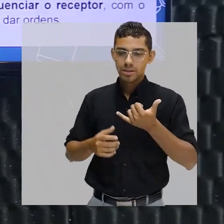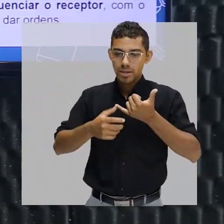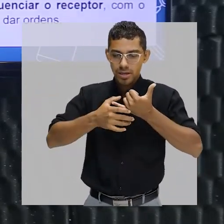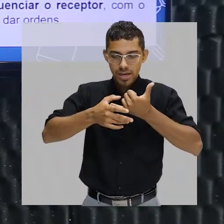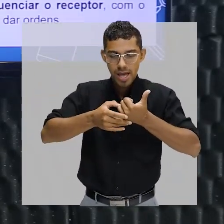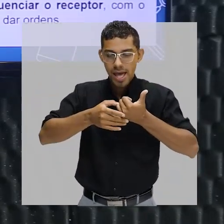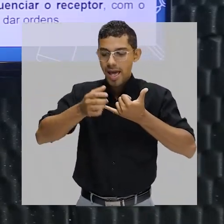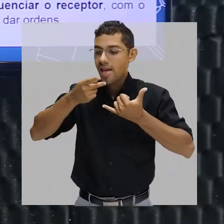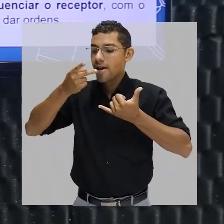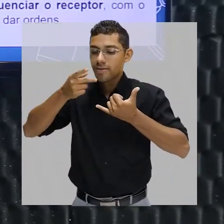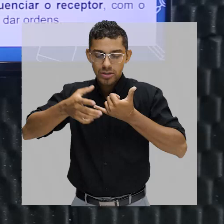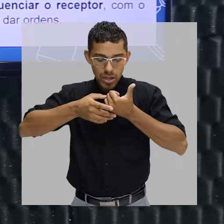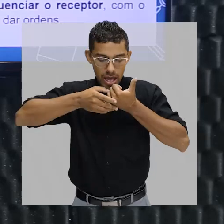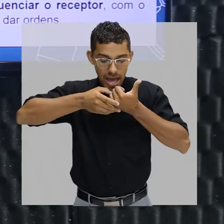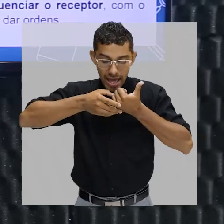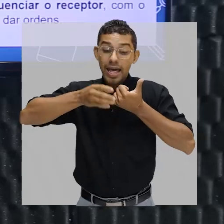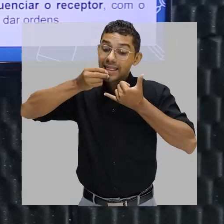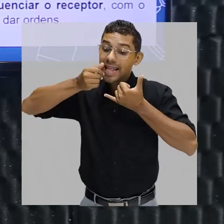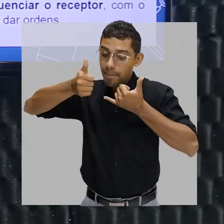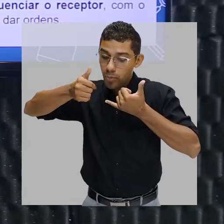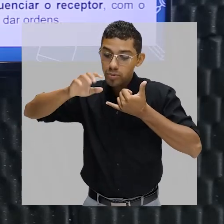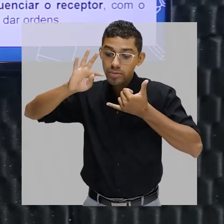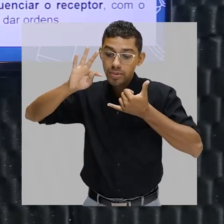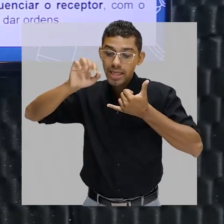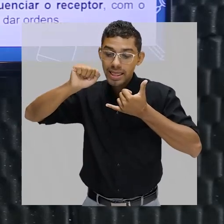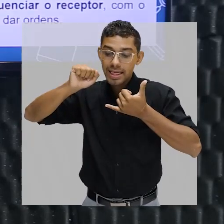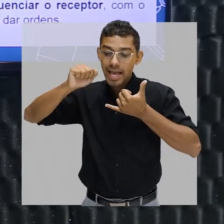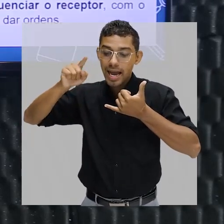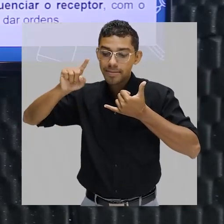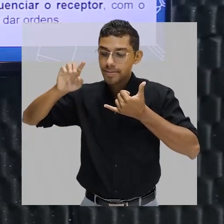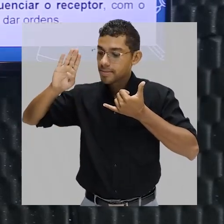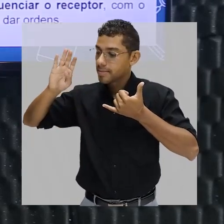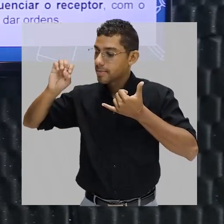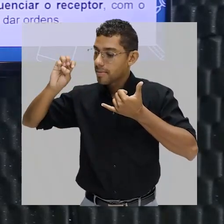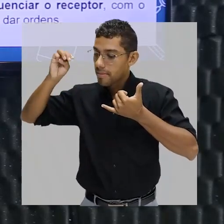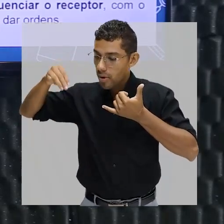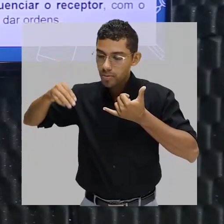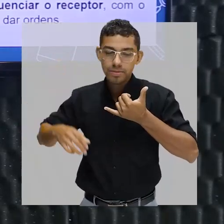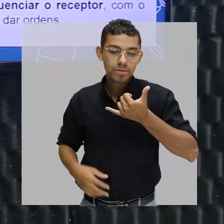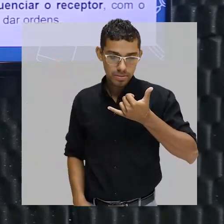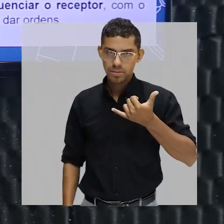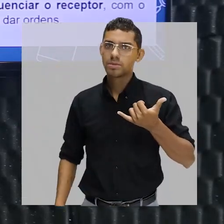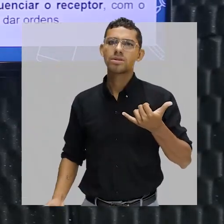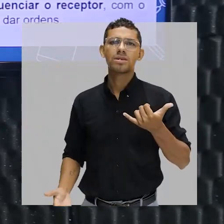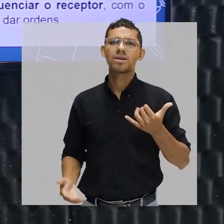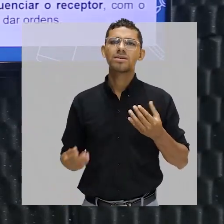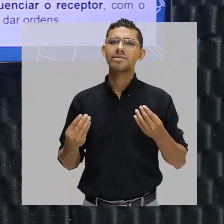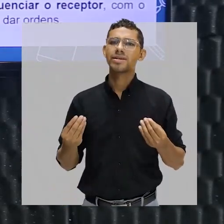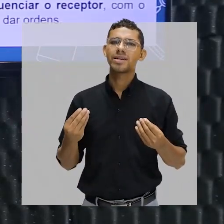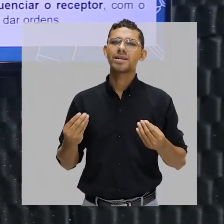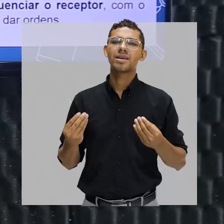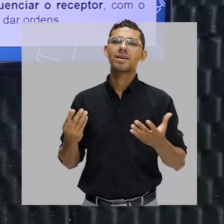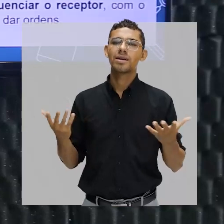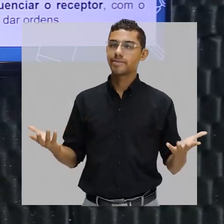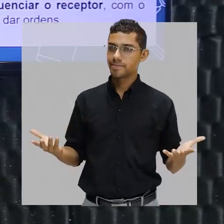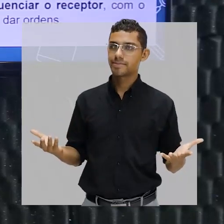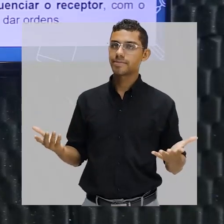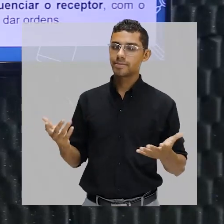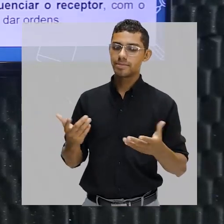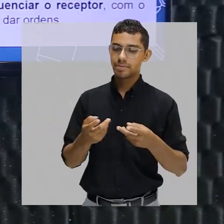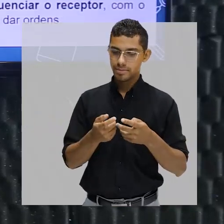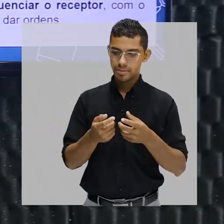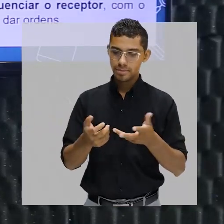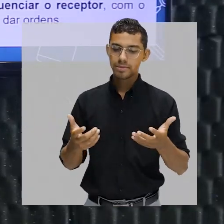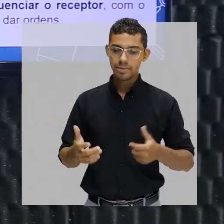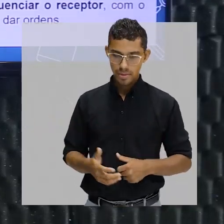gasta uma mensagem de áudio para dizer assim, tá, por favor, né? Escreva. Bom, então a